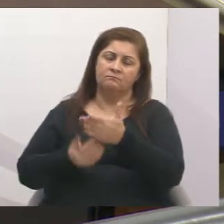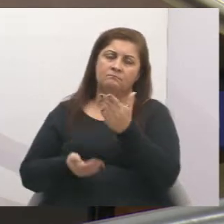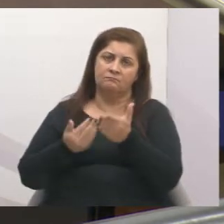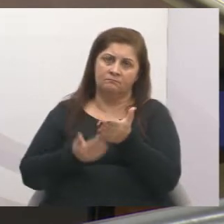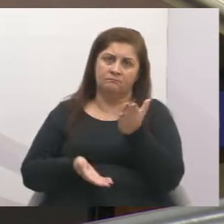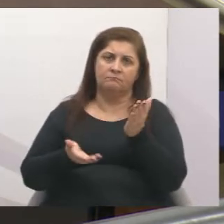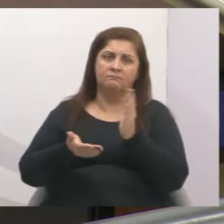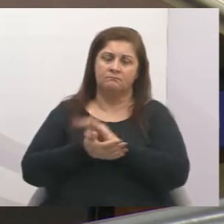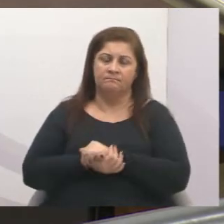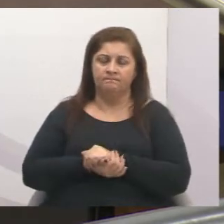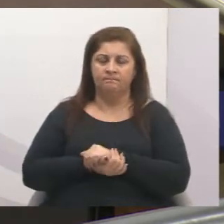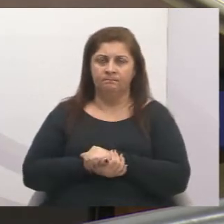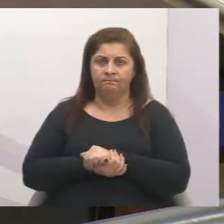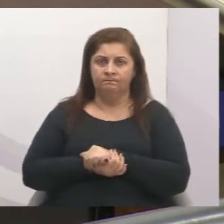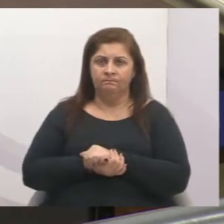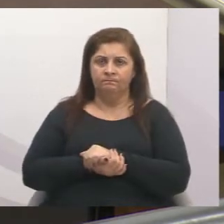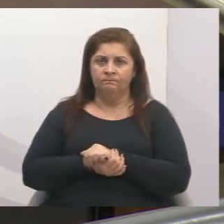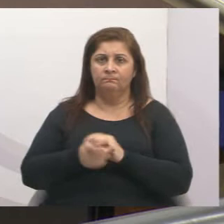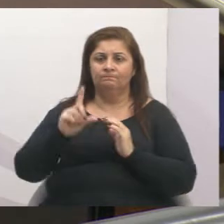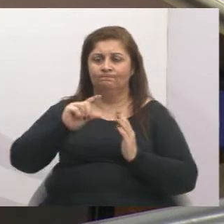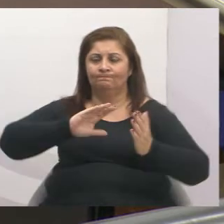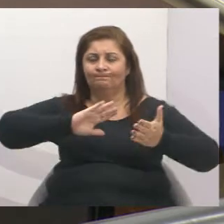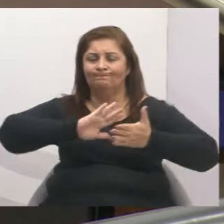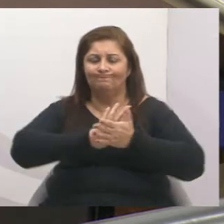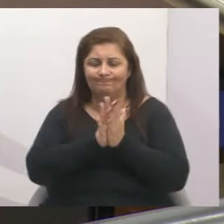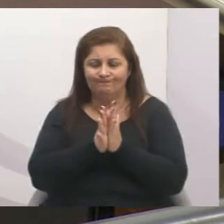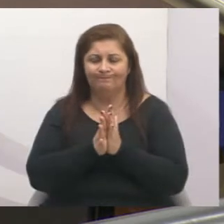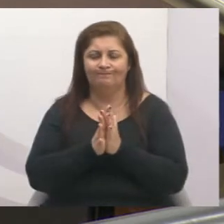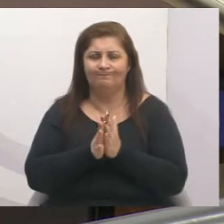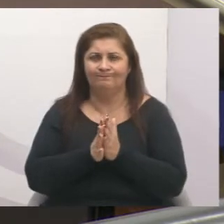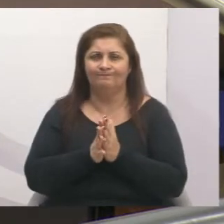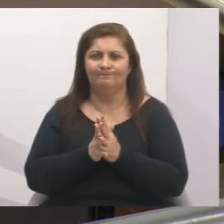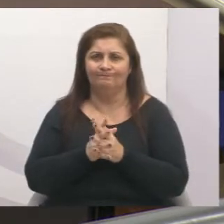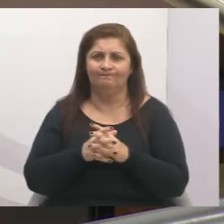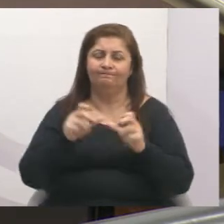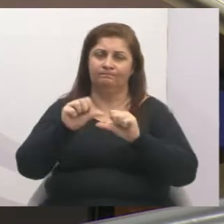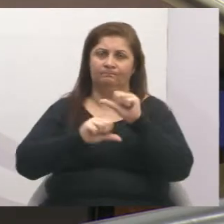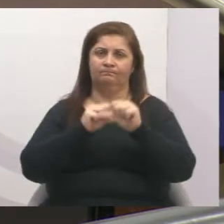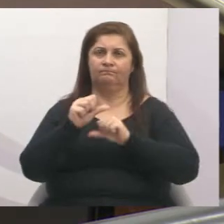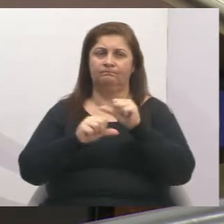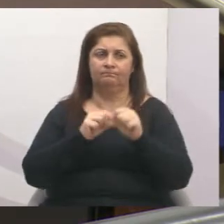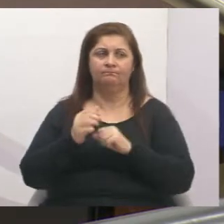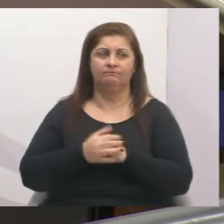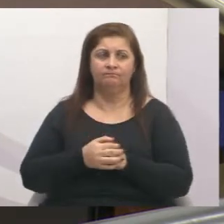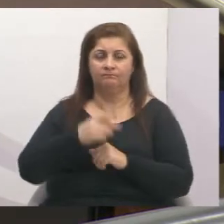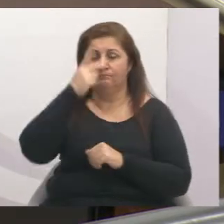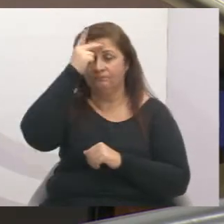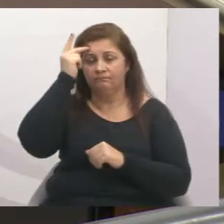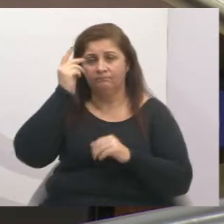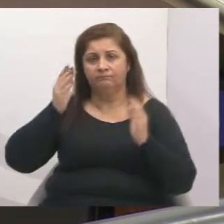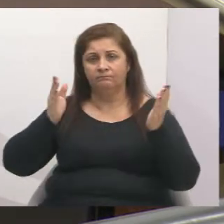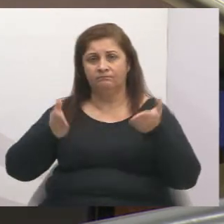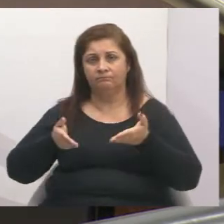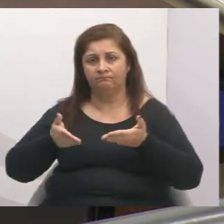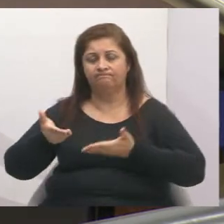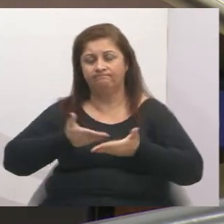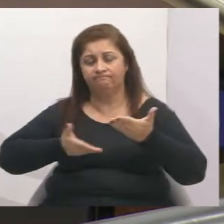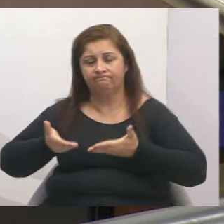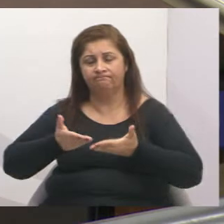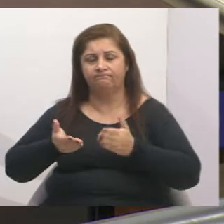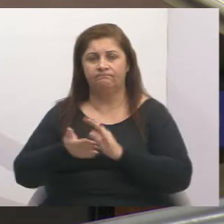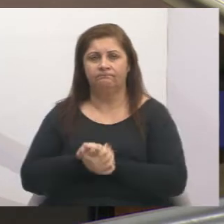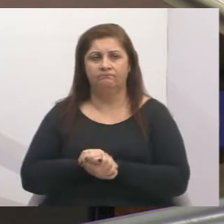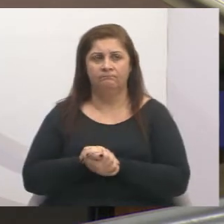possível, o impacto nocivo dessa reforma para os servidores, e conseguimos aqui